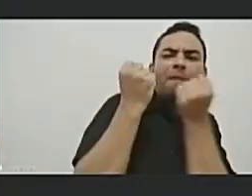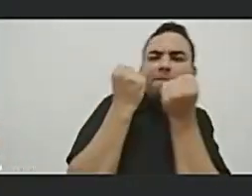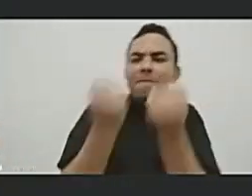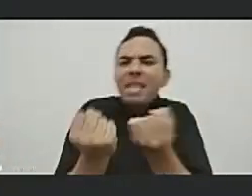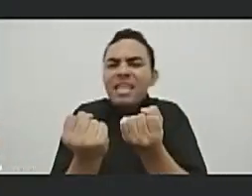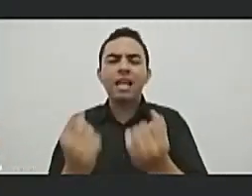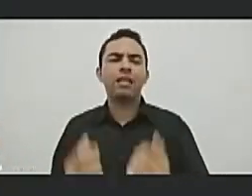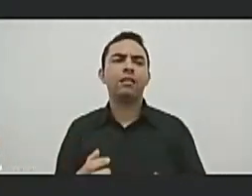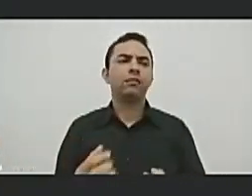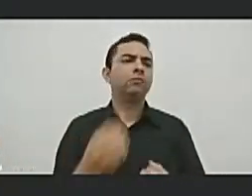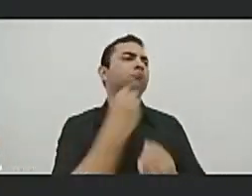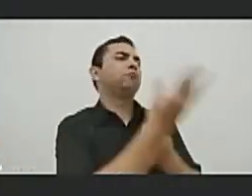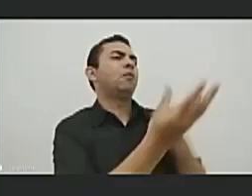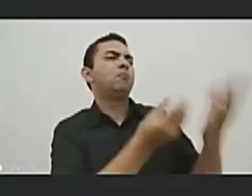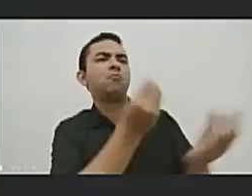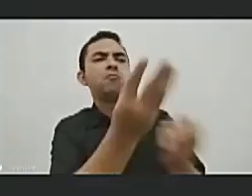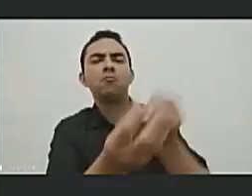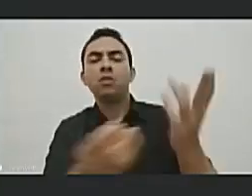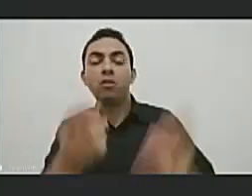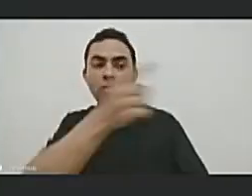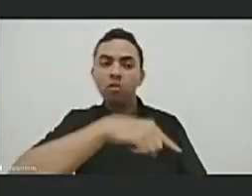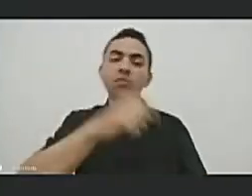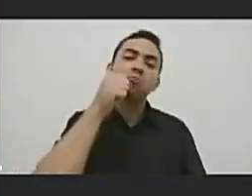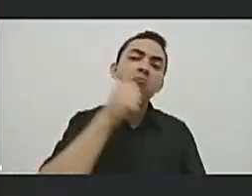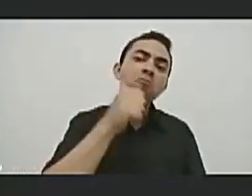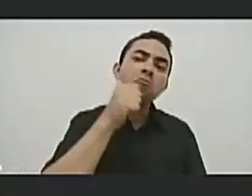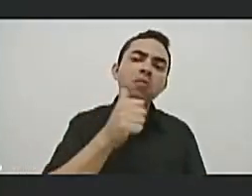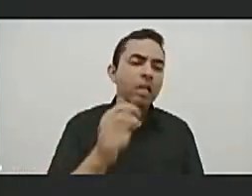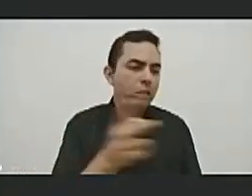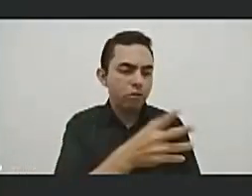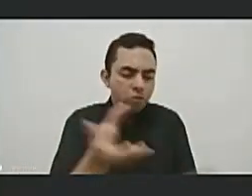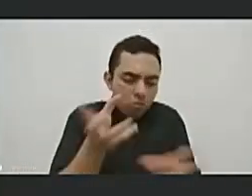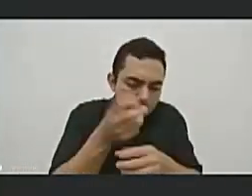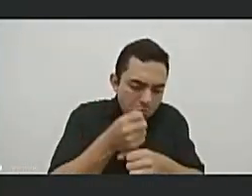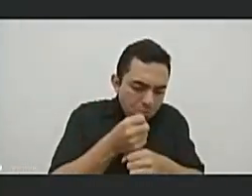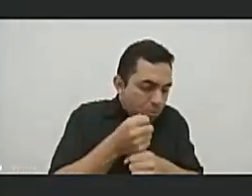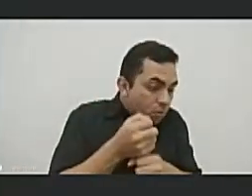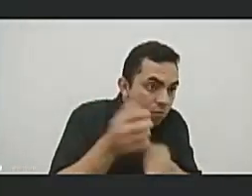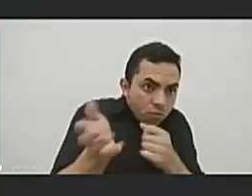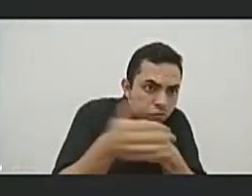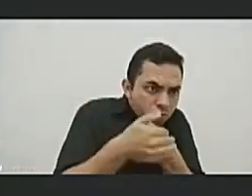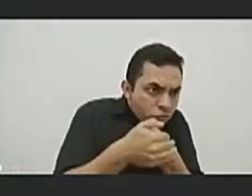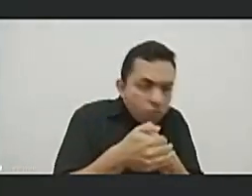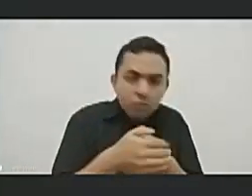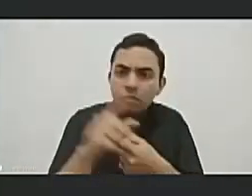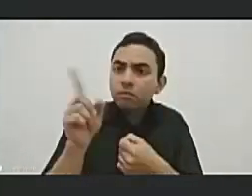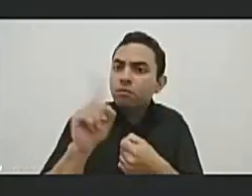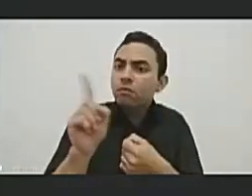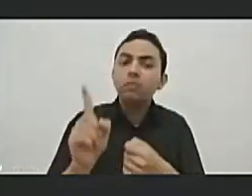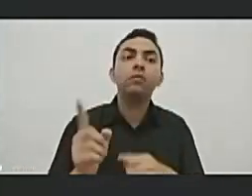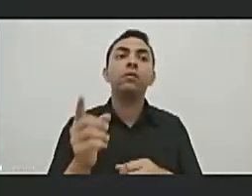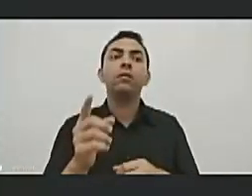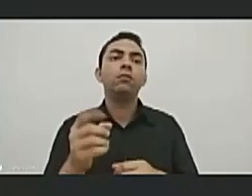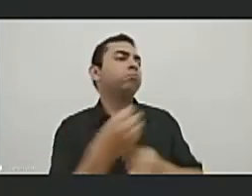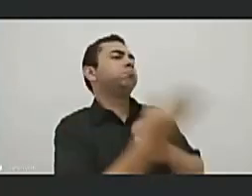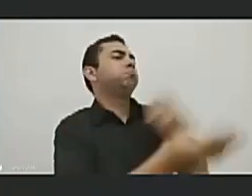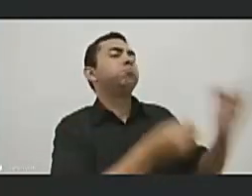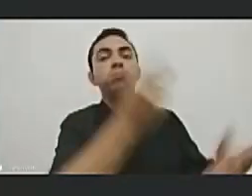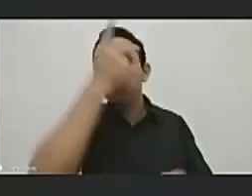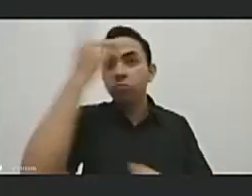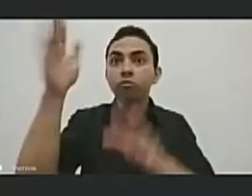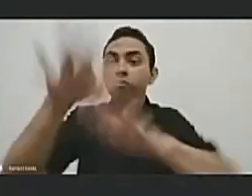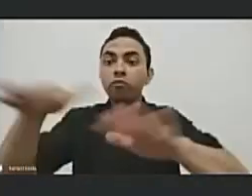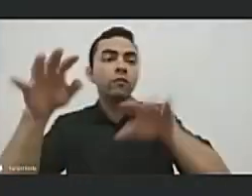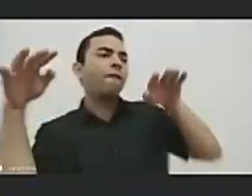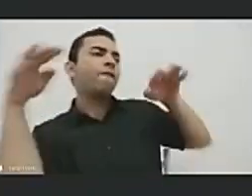a distribuição Então ninguém tava se escondendo foi distribuída no Limpo né para que todos todos